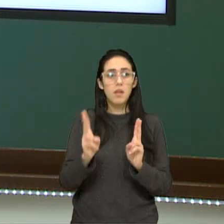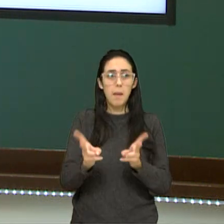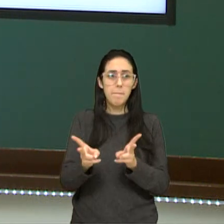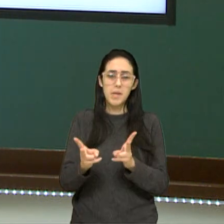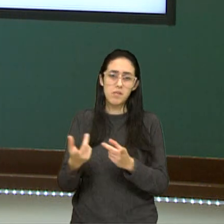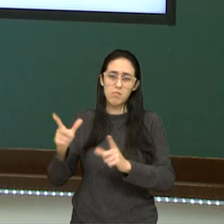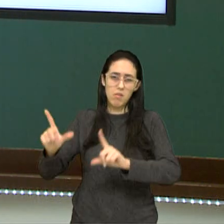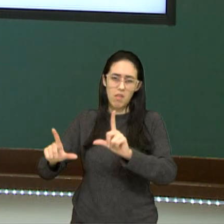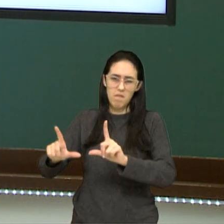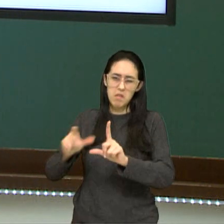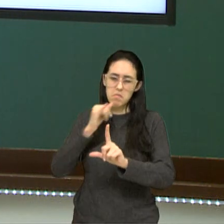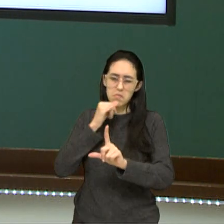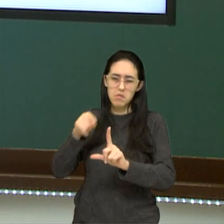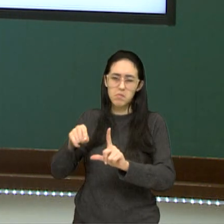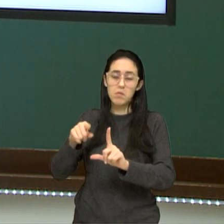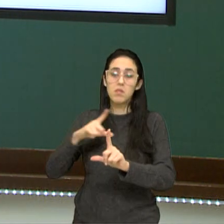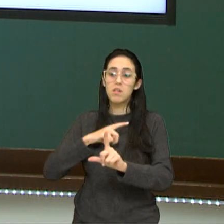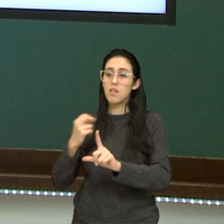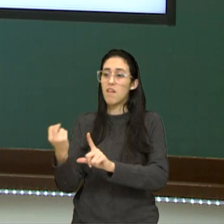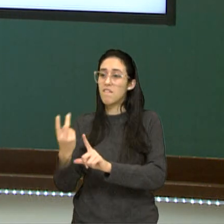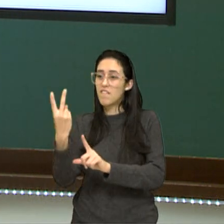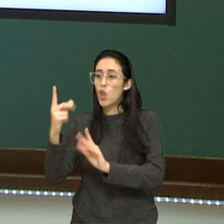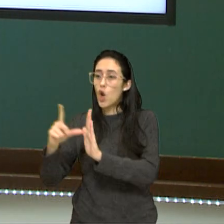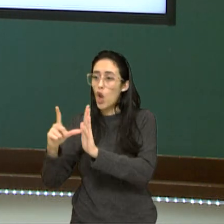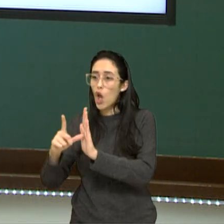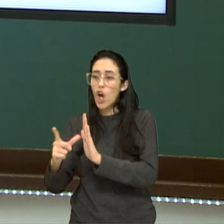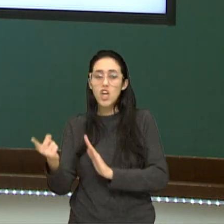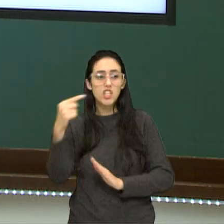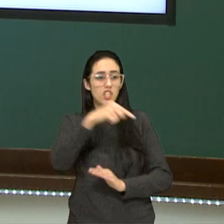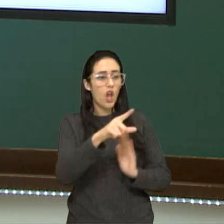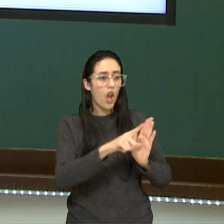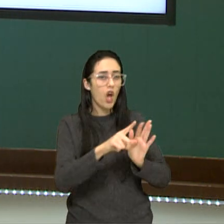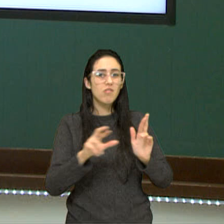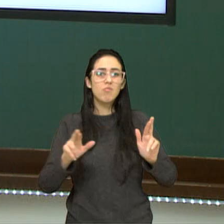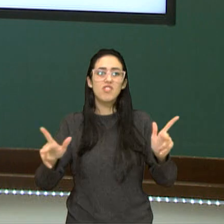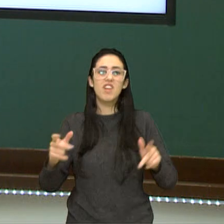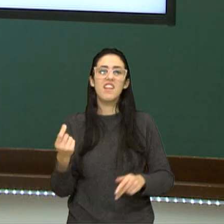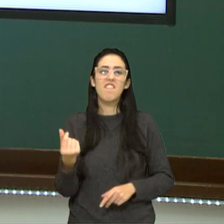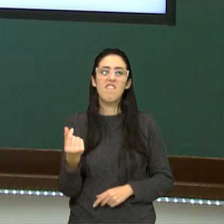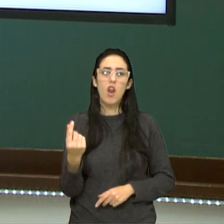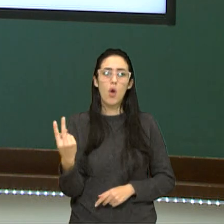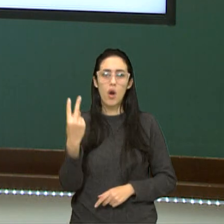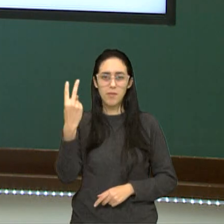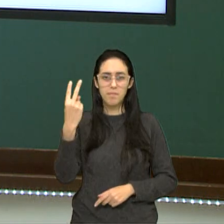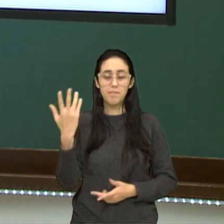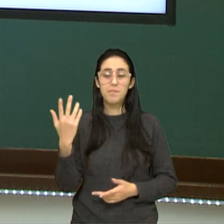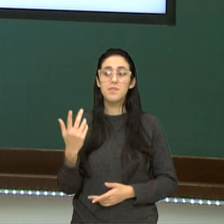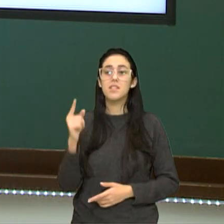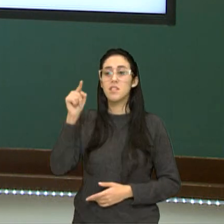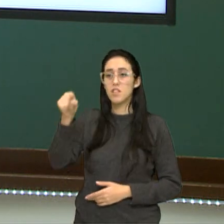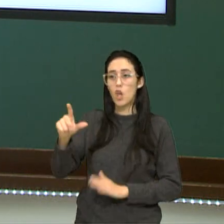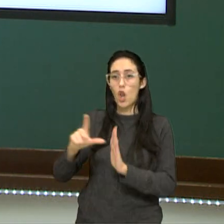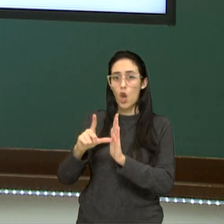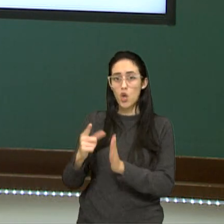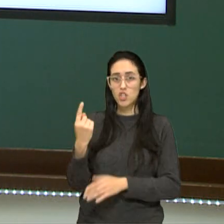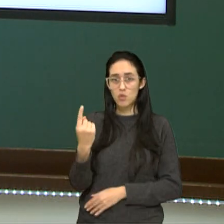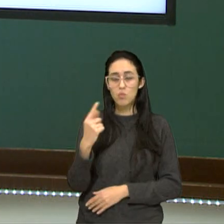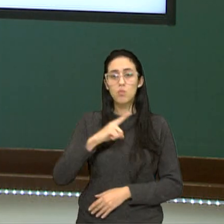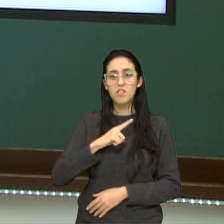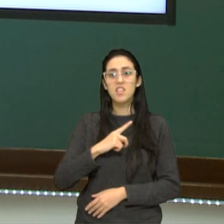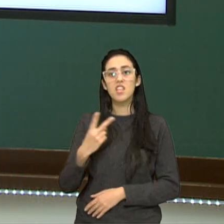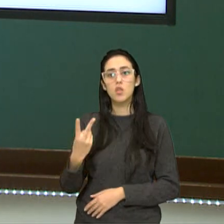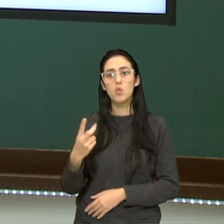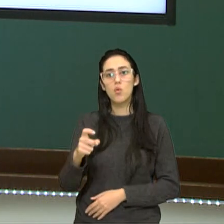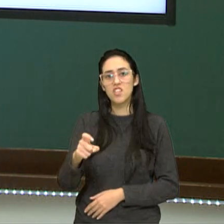tem valores diferentes em cada uma das lojas, tá? Vamos ver como é que fica. Na loja 1, o preço é representado por 2x de